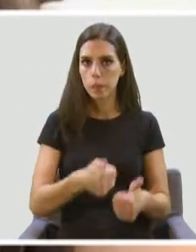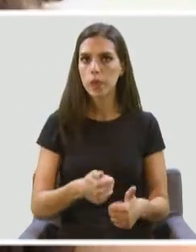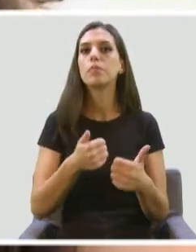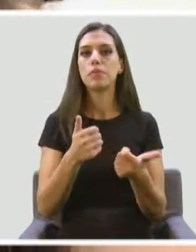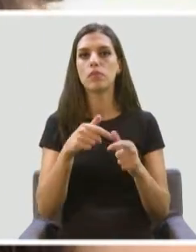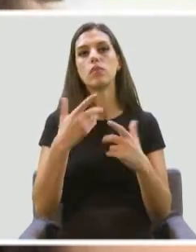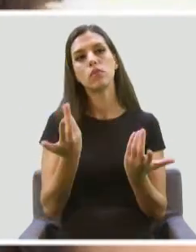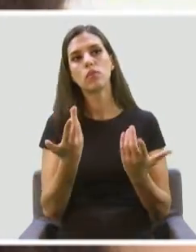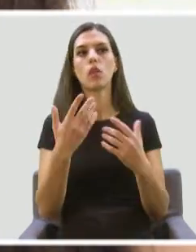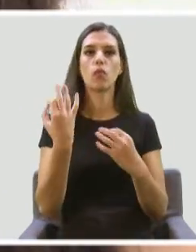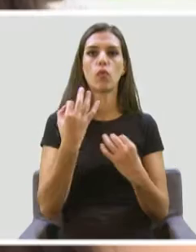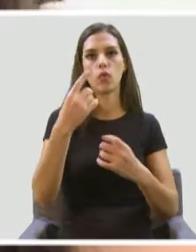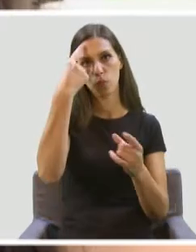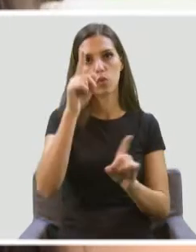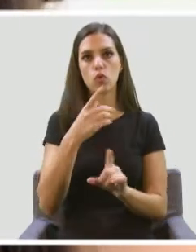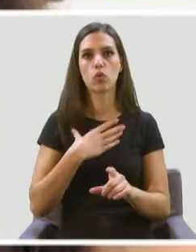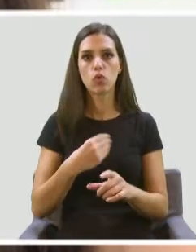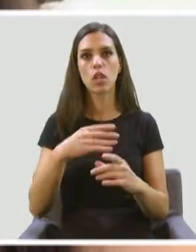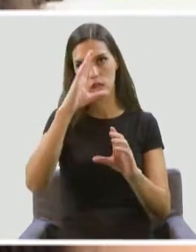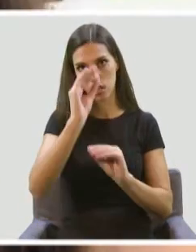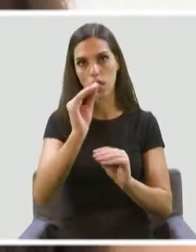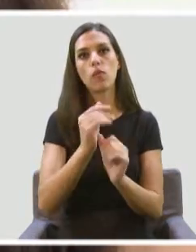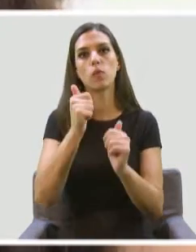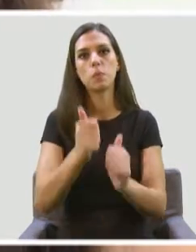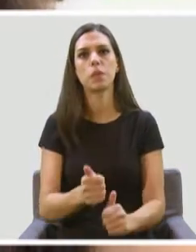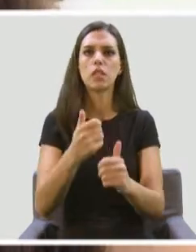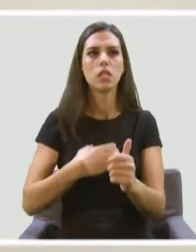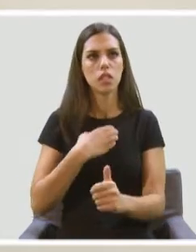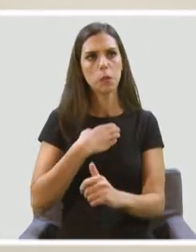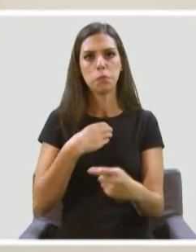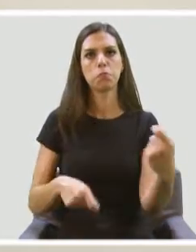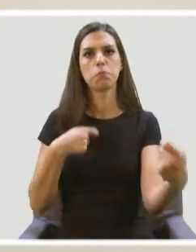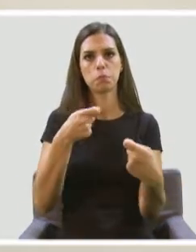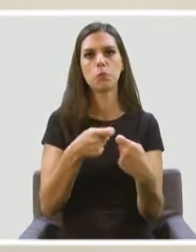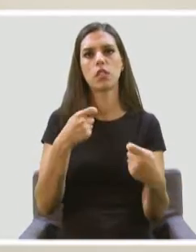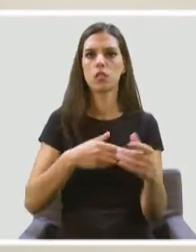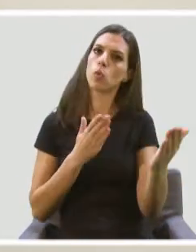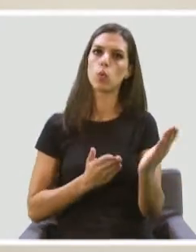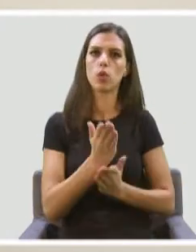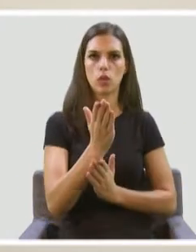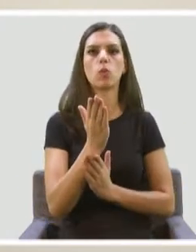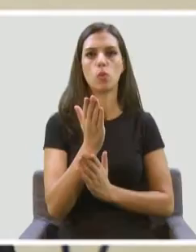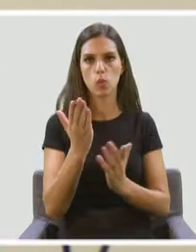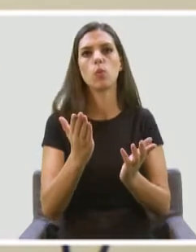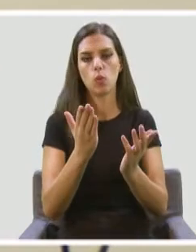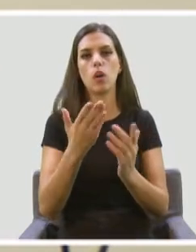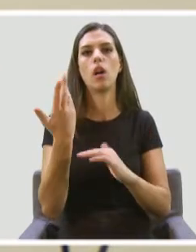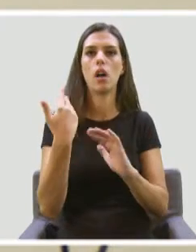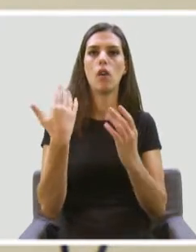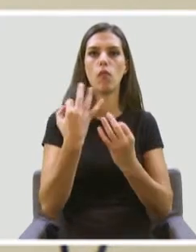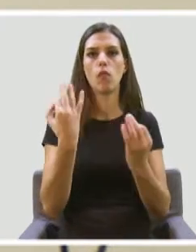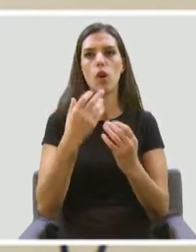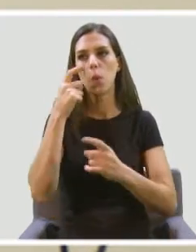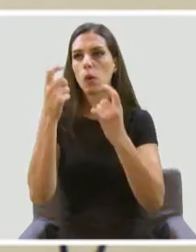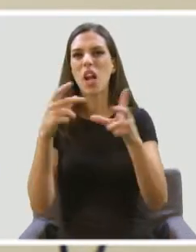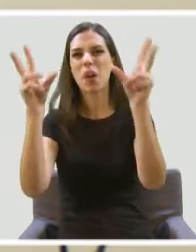bem e que ia ter novamente professores que tinha gostado muito e que ensinavam bem, e por isso achei que fazia sentido ficar no mesmo sítio e continuar